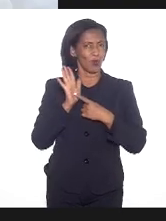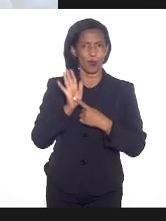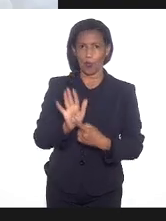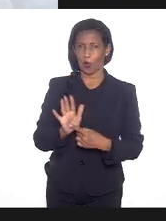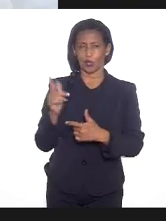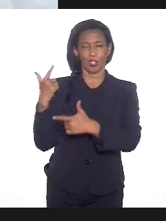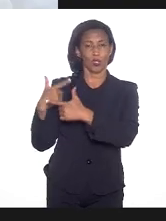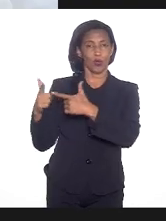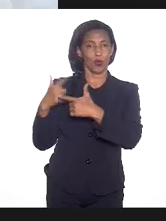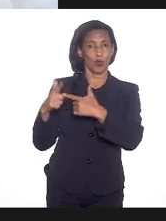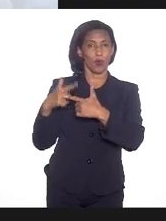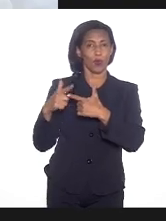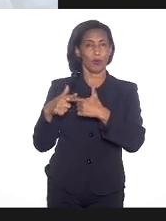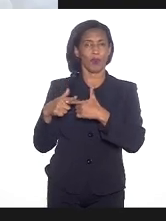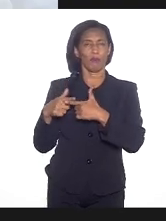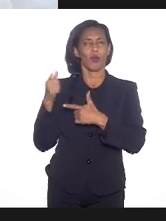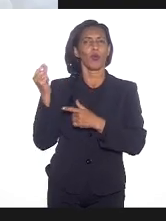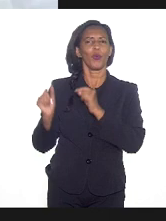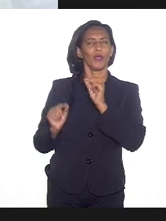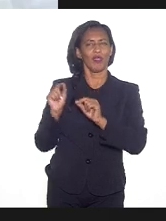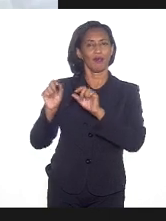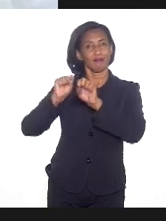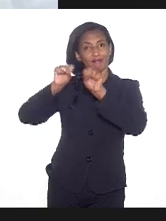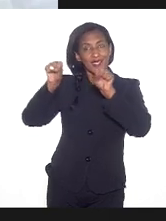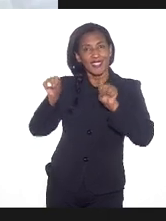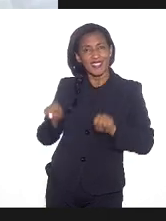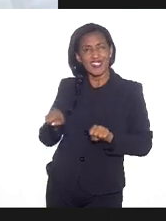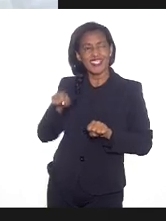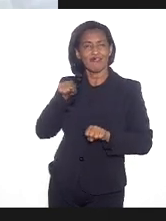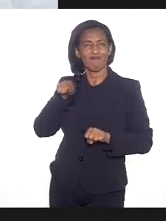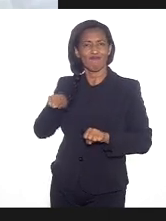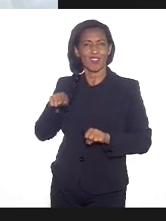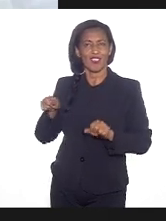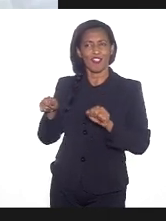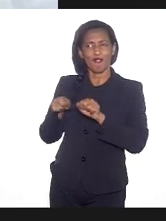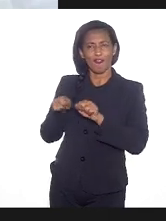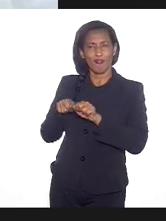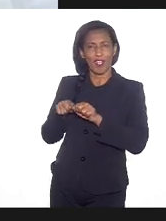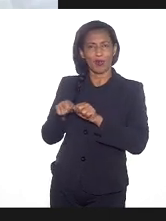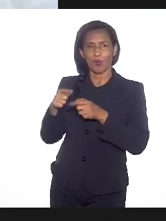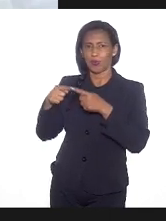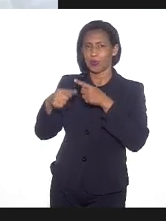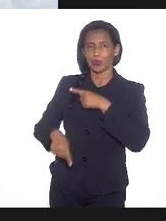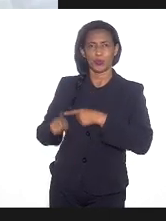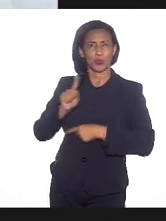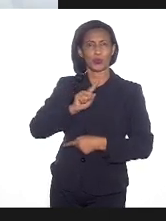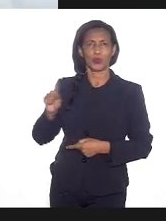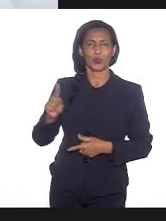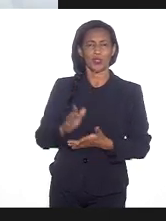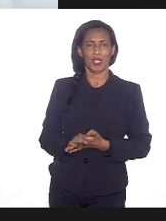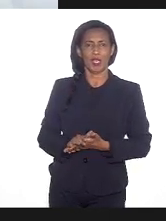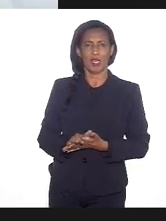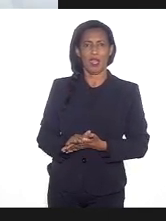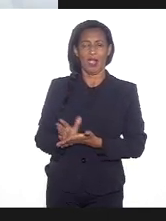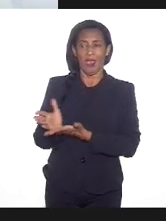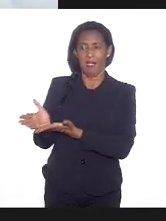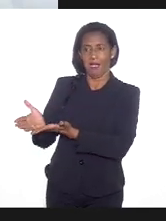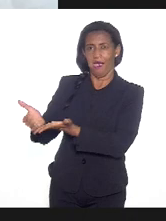Rio de Janeiro é, de fato, estrutural. É um sistema feito para não dar certo, para tomar muito